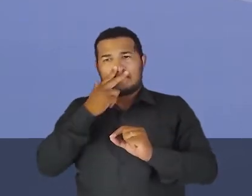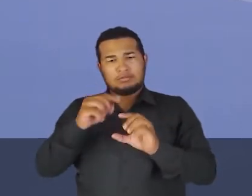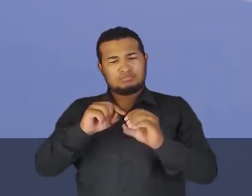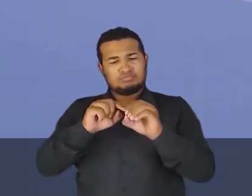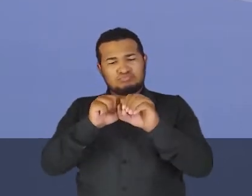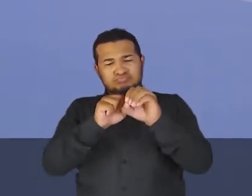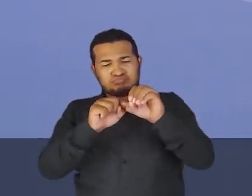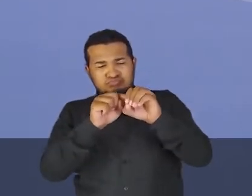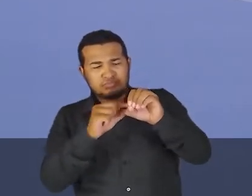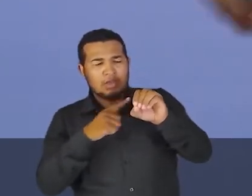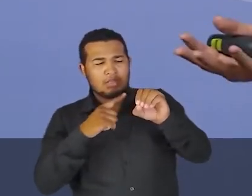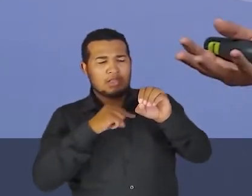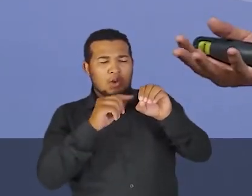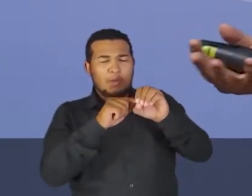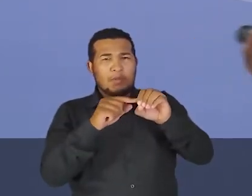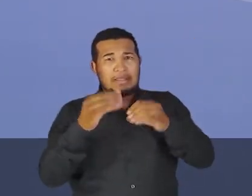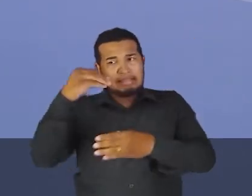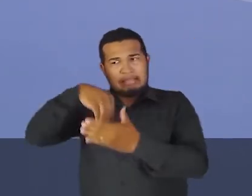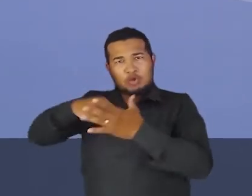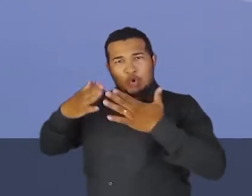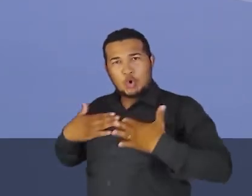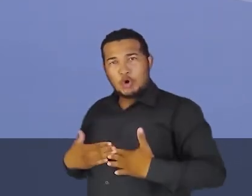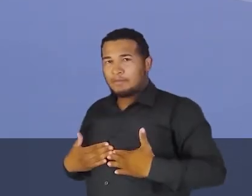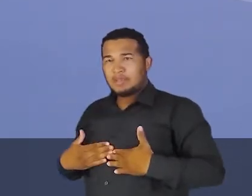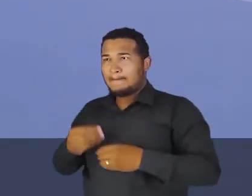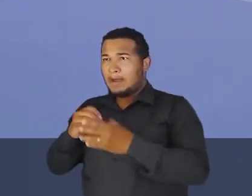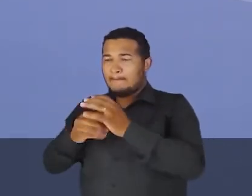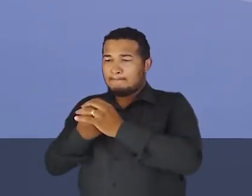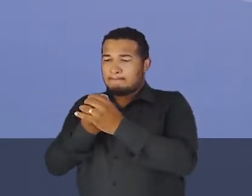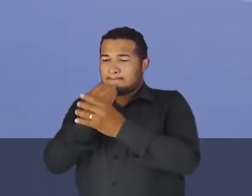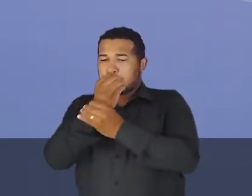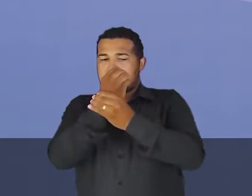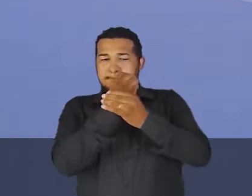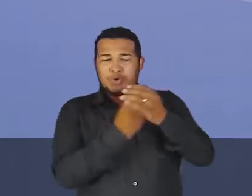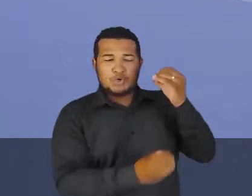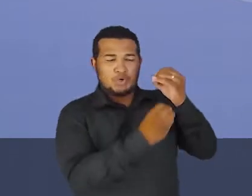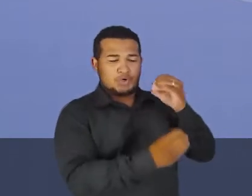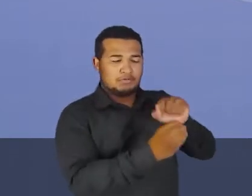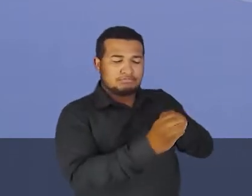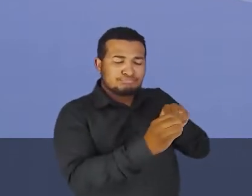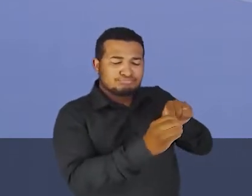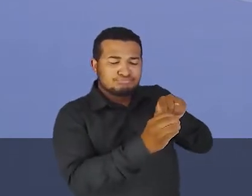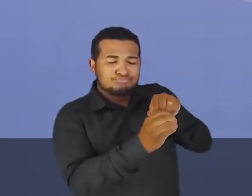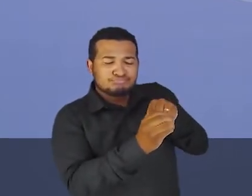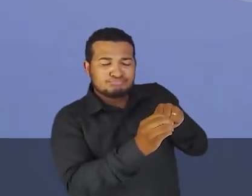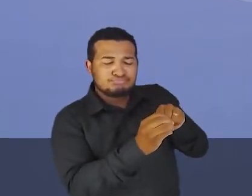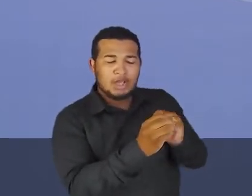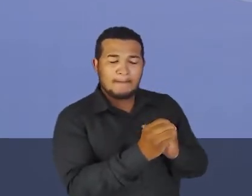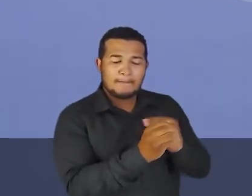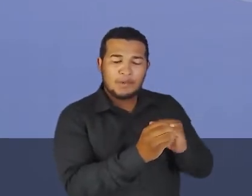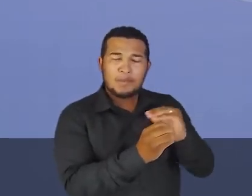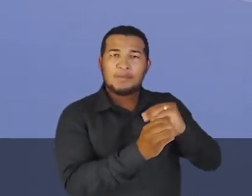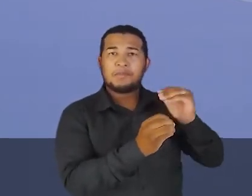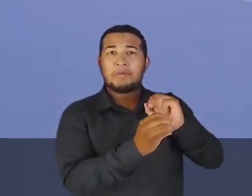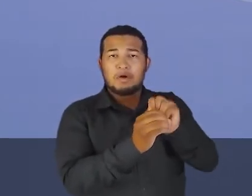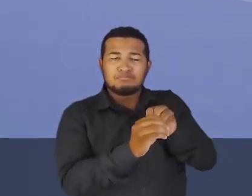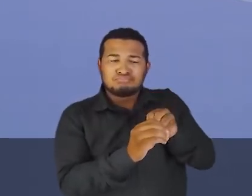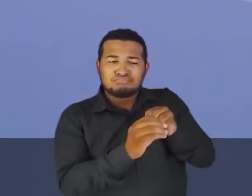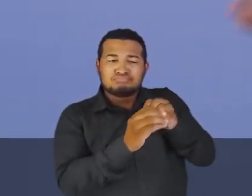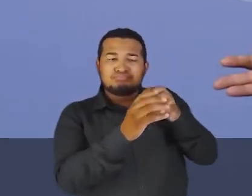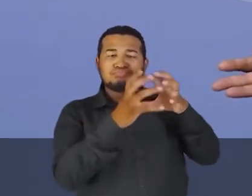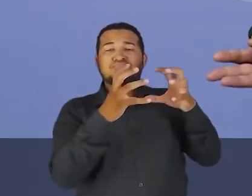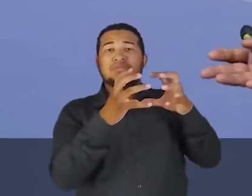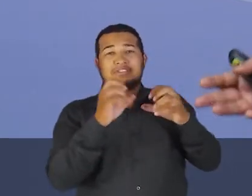embrionário acontece fora do corpo da mãe e dentro desses ovos, que como você observou na imagem, eles podem ou não ter uma